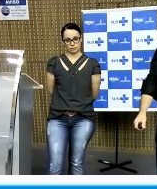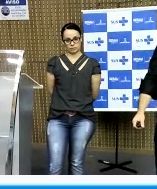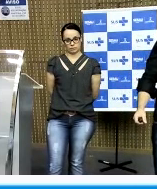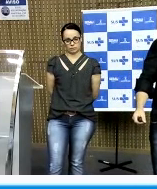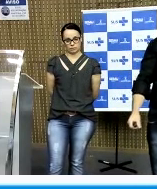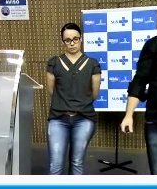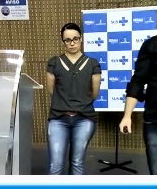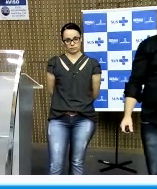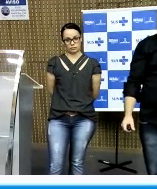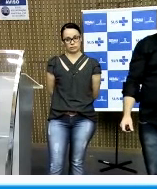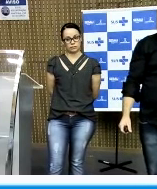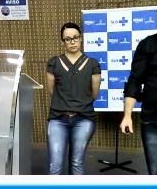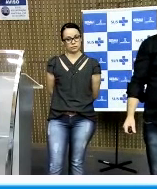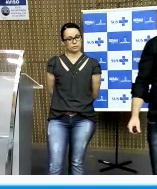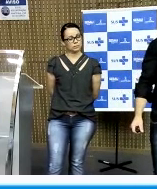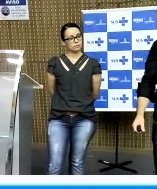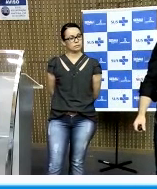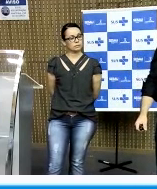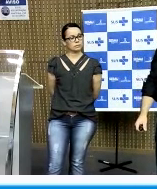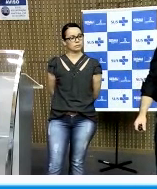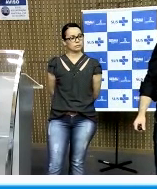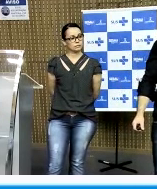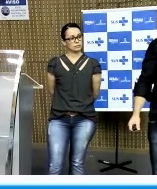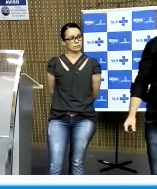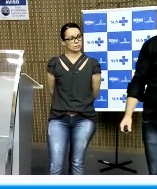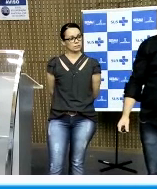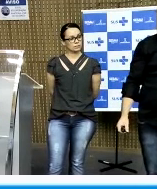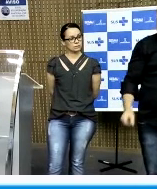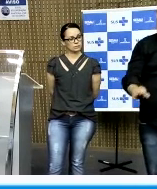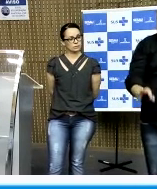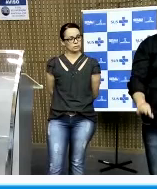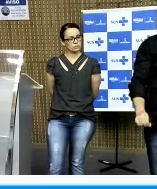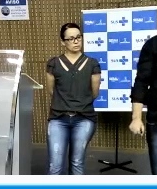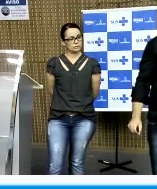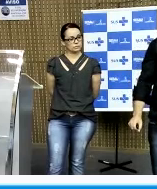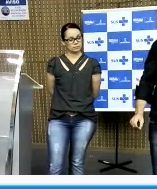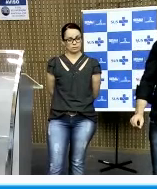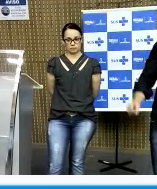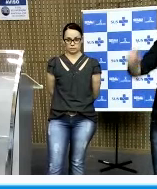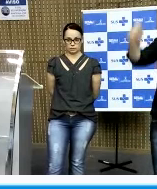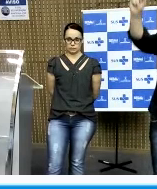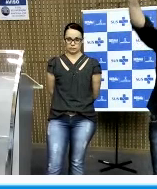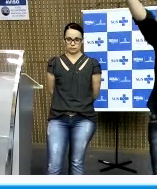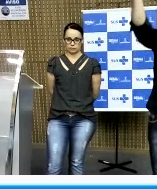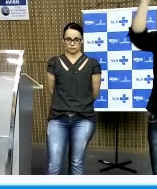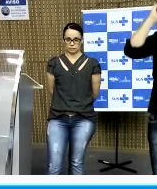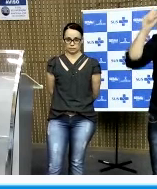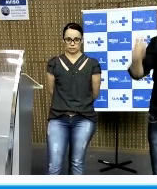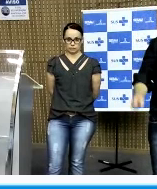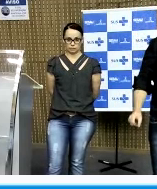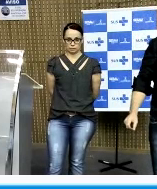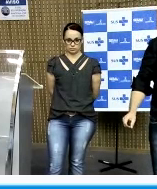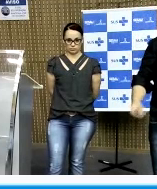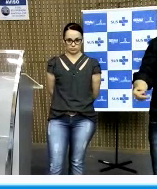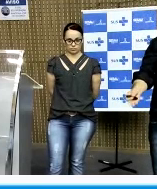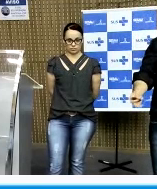de acesso garantido à consulta em 2020 e uma elevação para 48,3% no primeiro semestre de 2021. Ainda